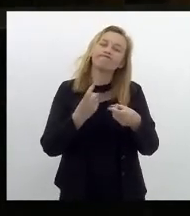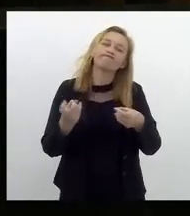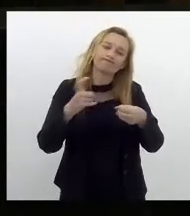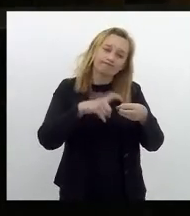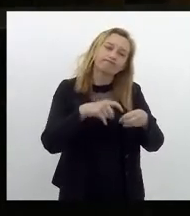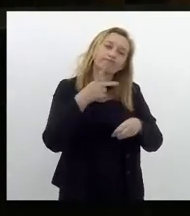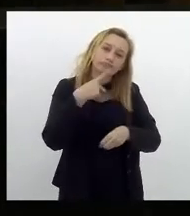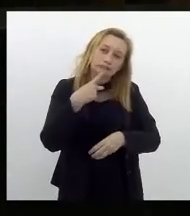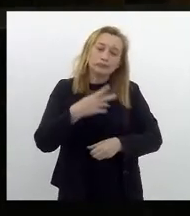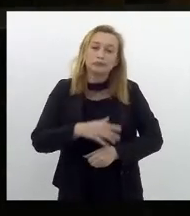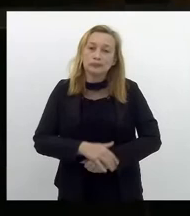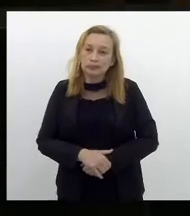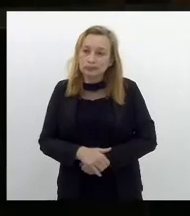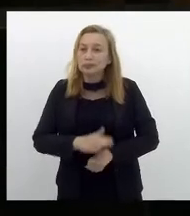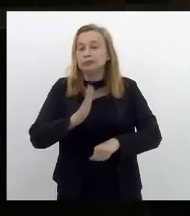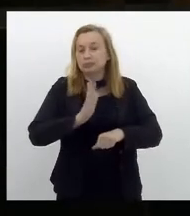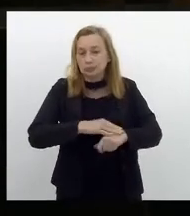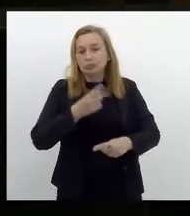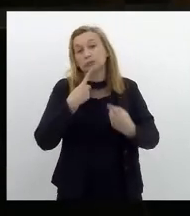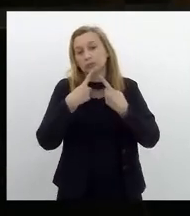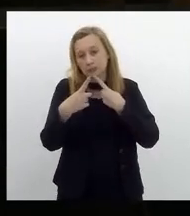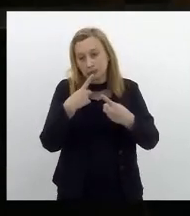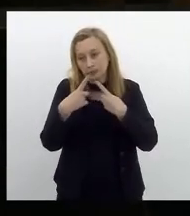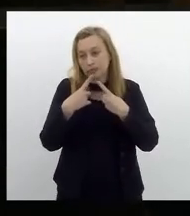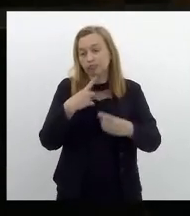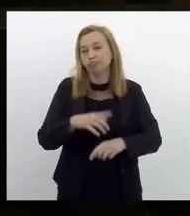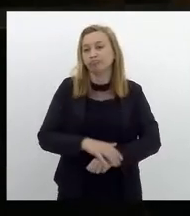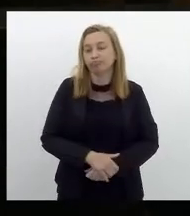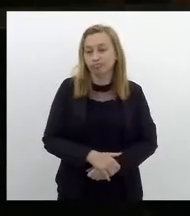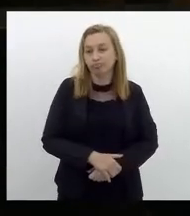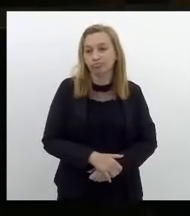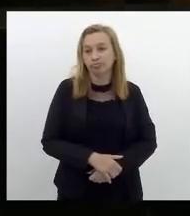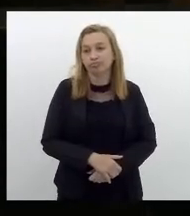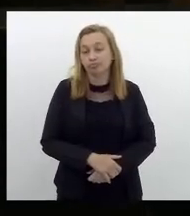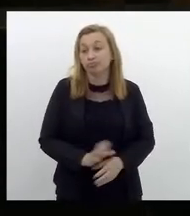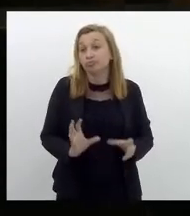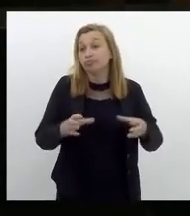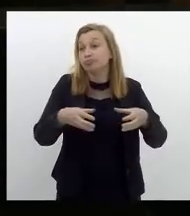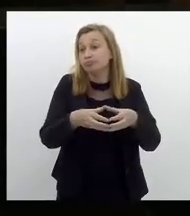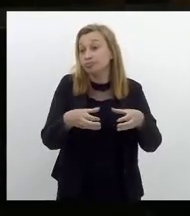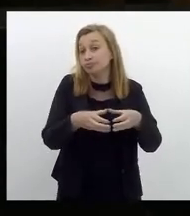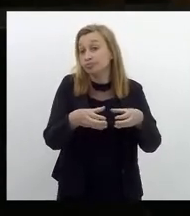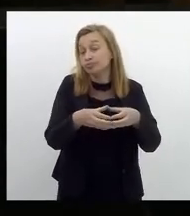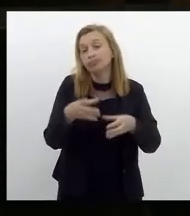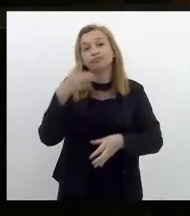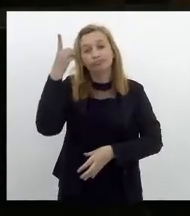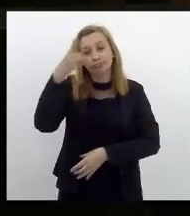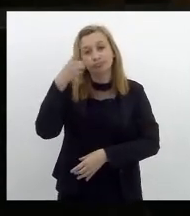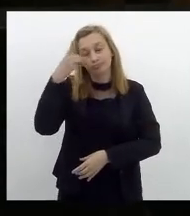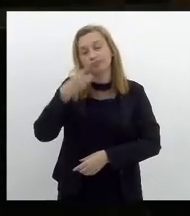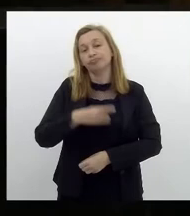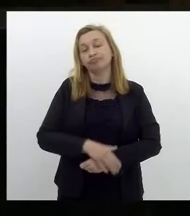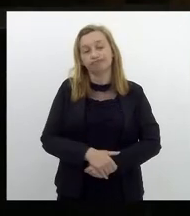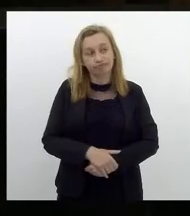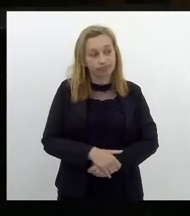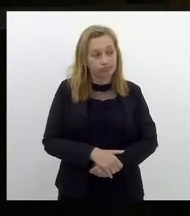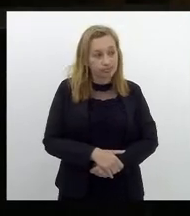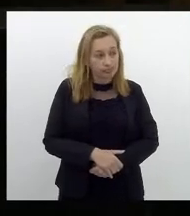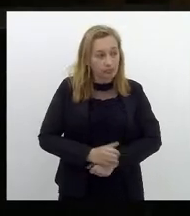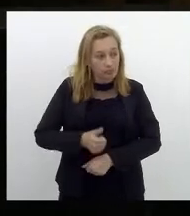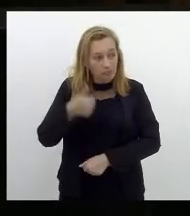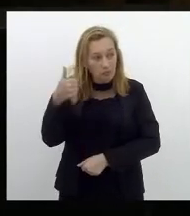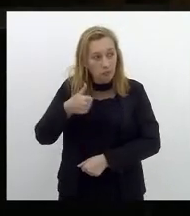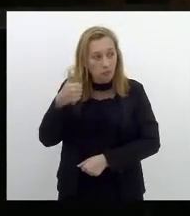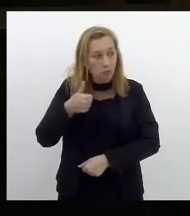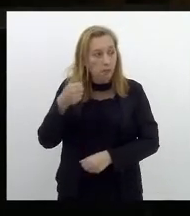dizer, que mais discutimos o conjunto dos parlamentares. A primeira